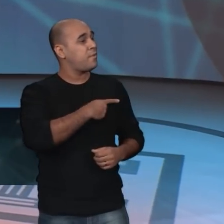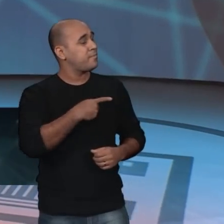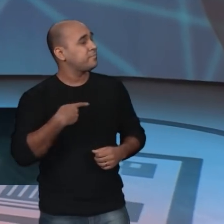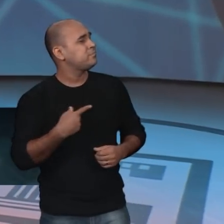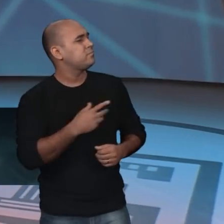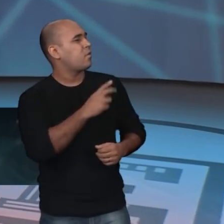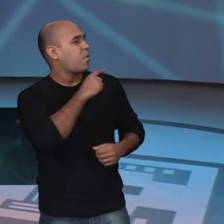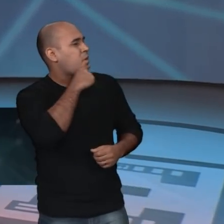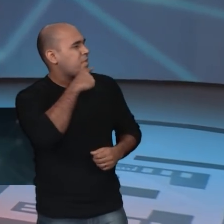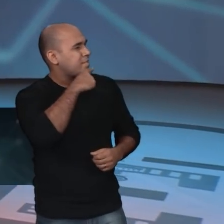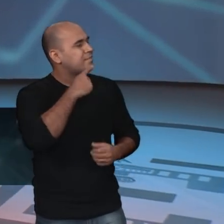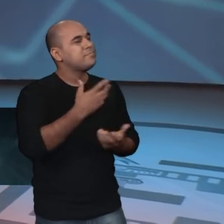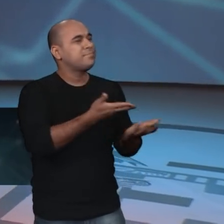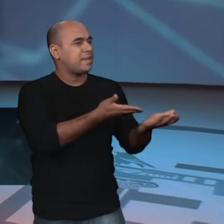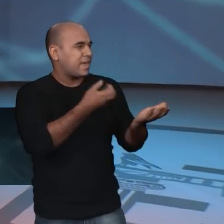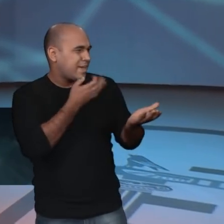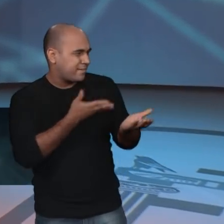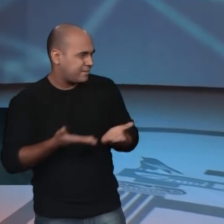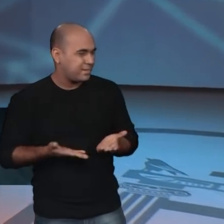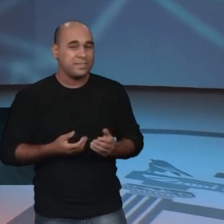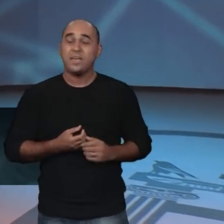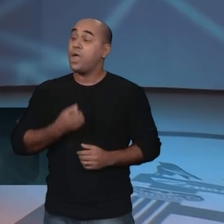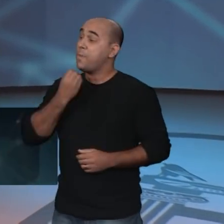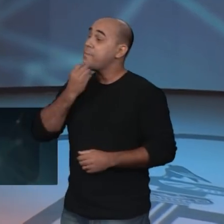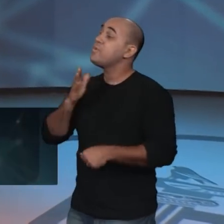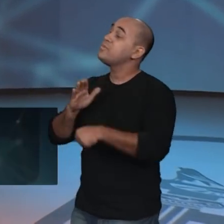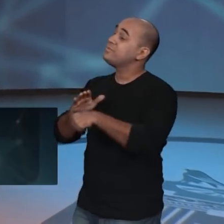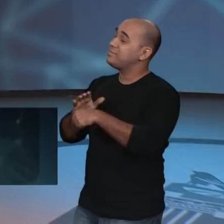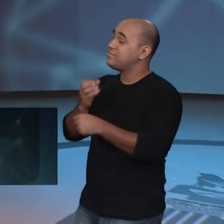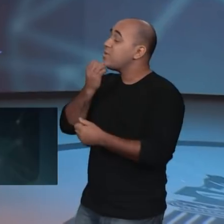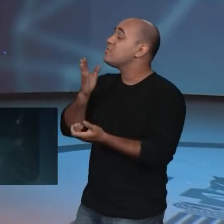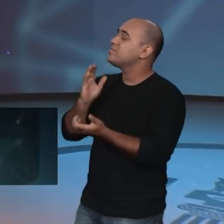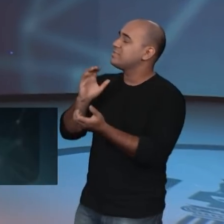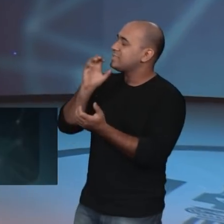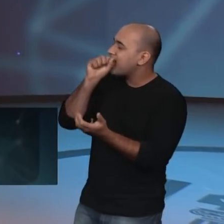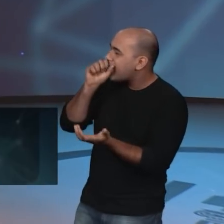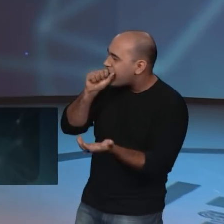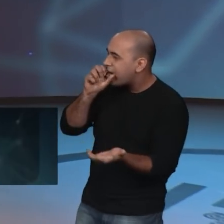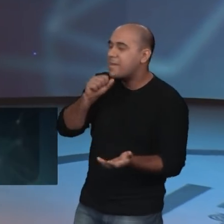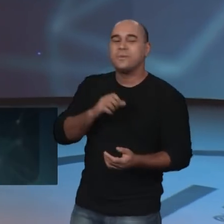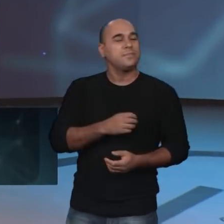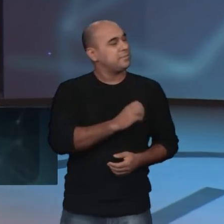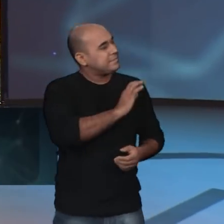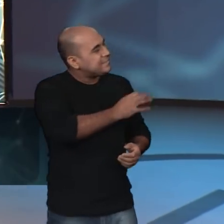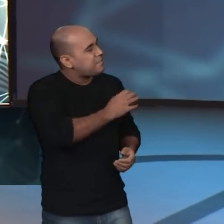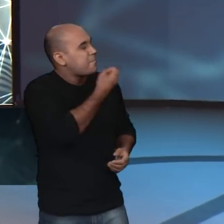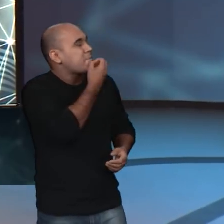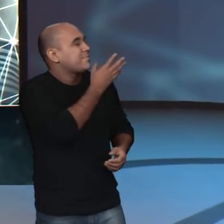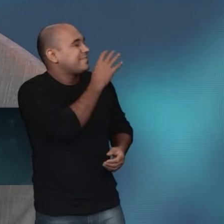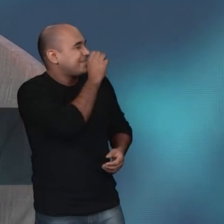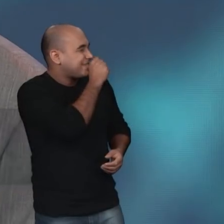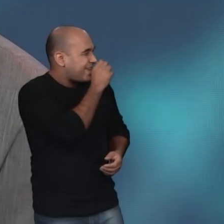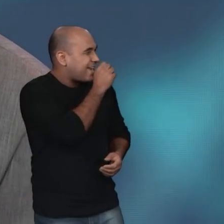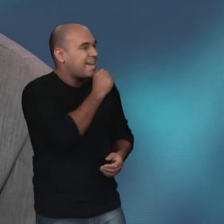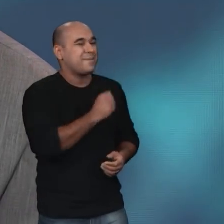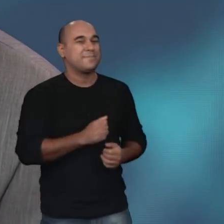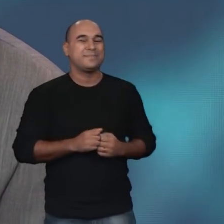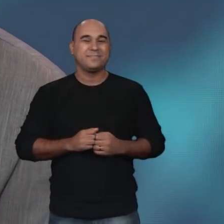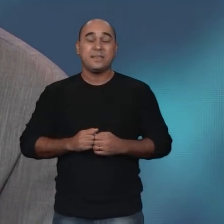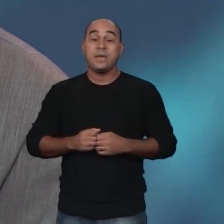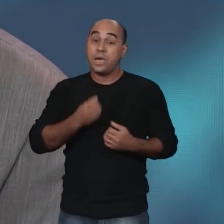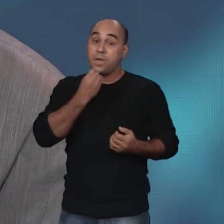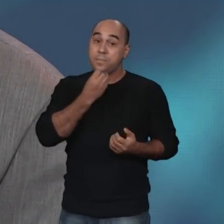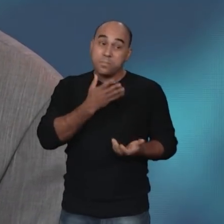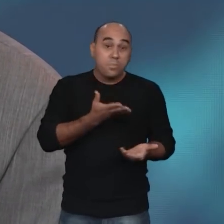para Bom você. sábado, Feliz exatamente. sábado. Shabbat Shalom. Shabbat Oh. Shalom, olha aí. Muito bom ter você aqui novamente, professor. E